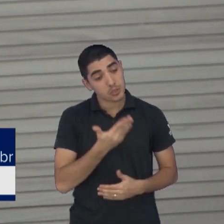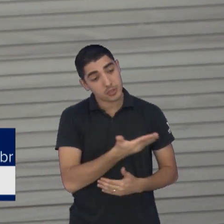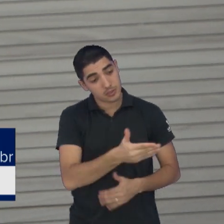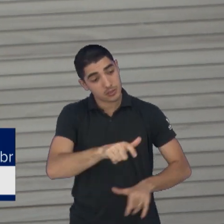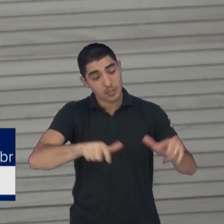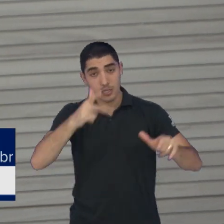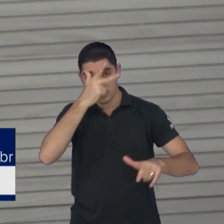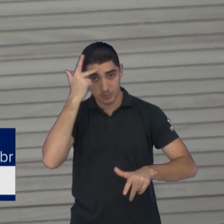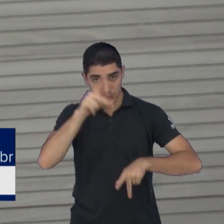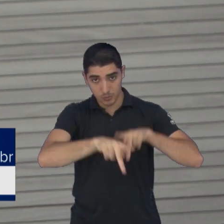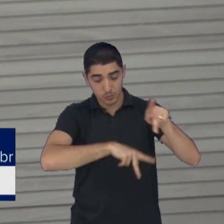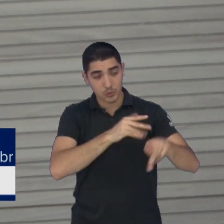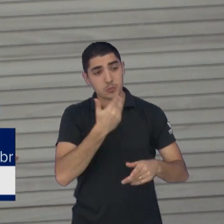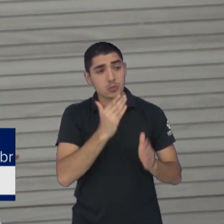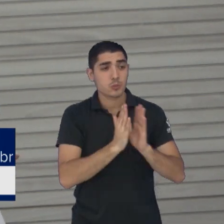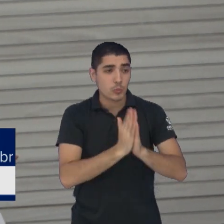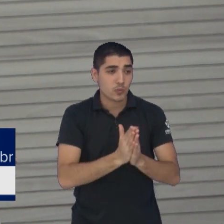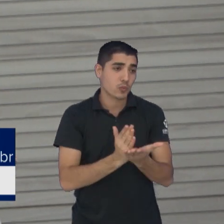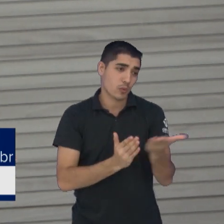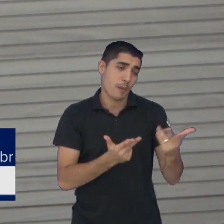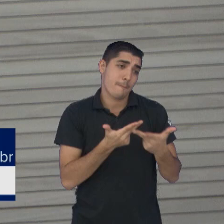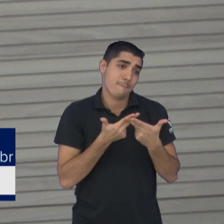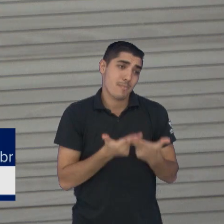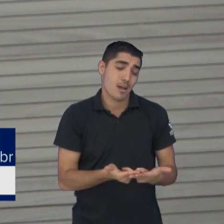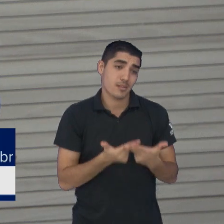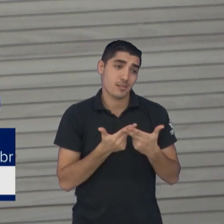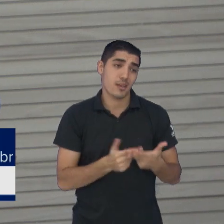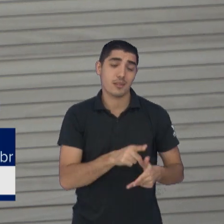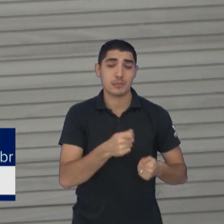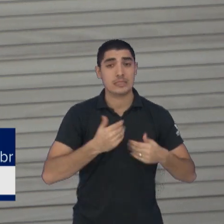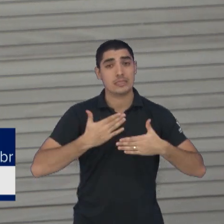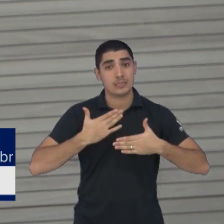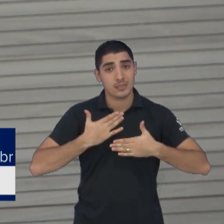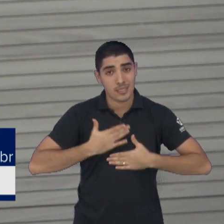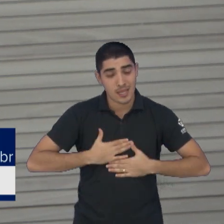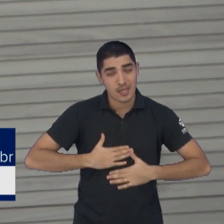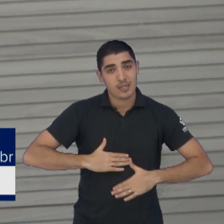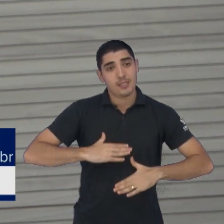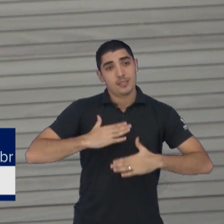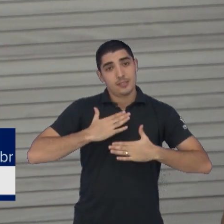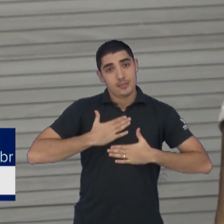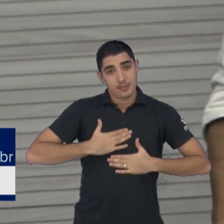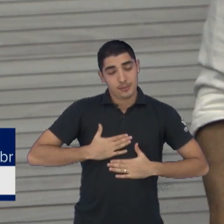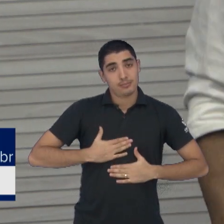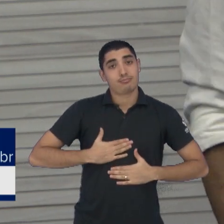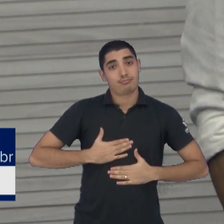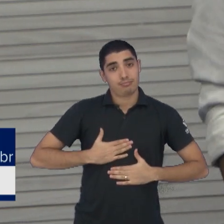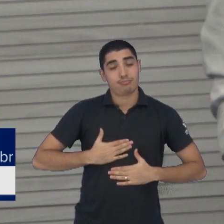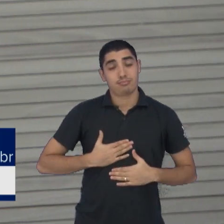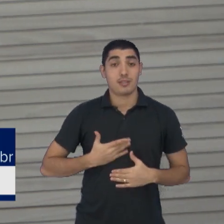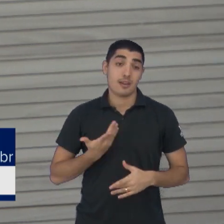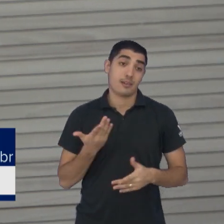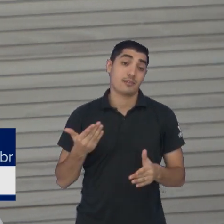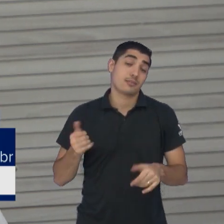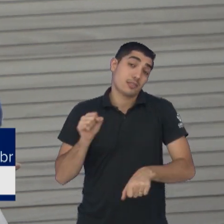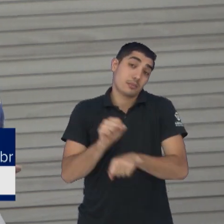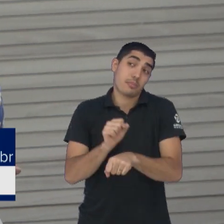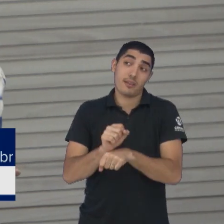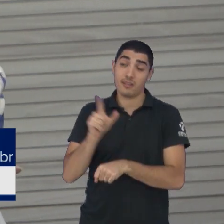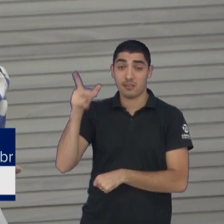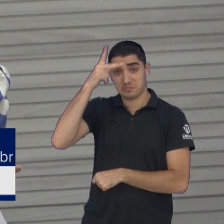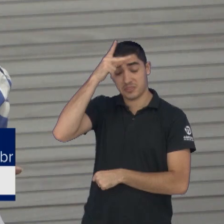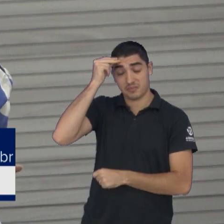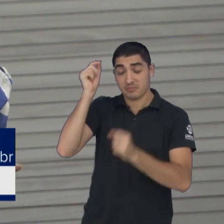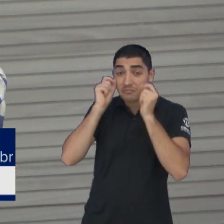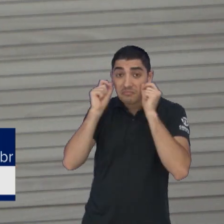paciência, ter tolerância, ter muita calma, ter resiliência, até esperar esse governo acordar, porque